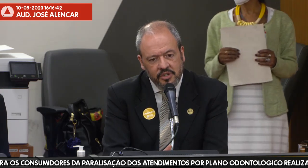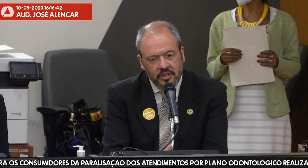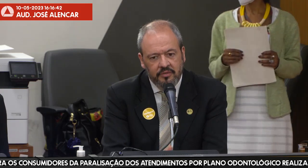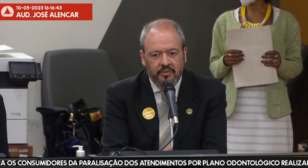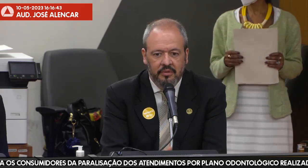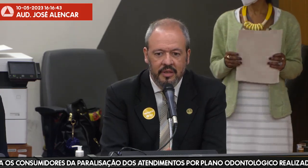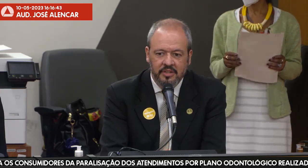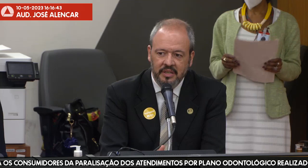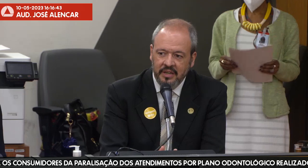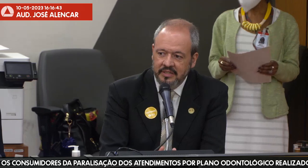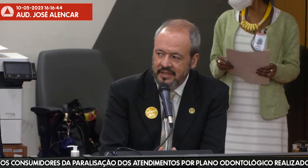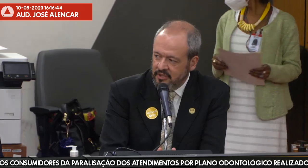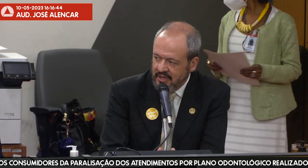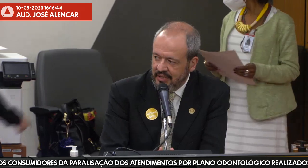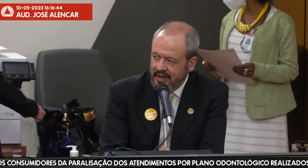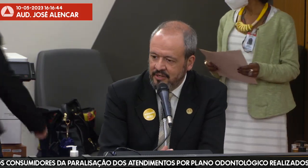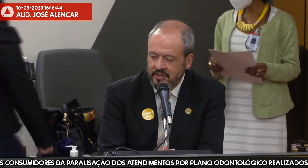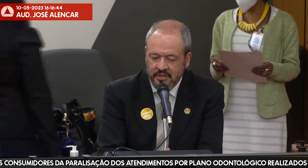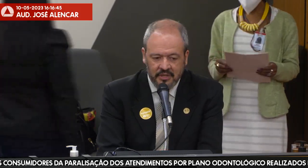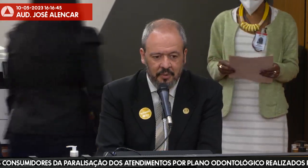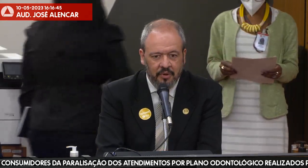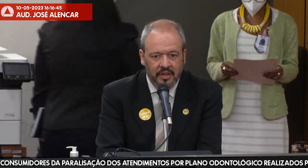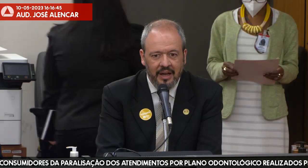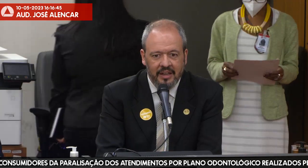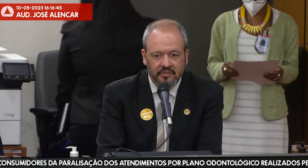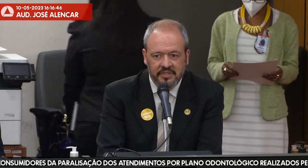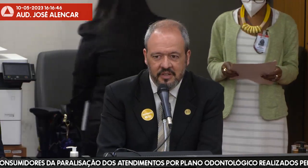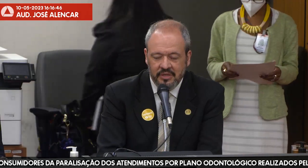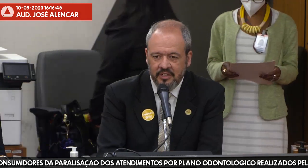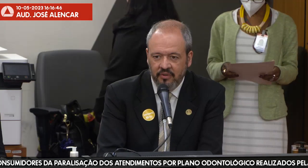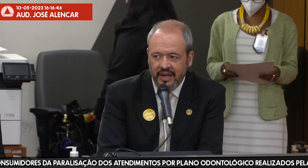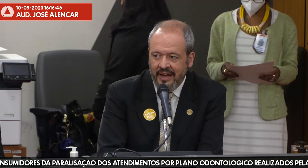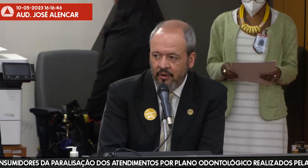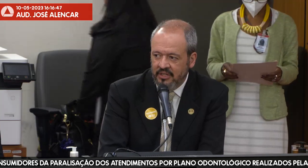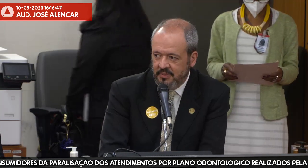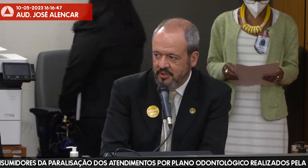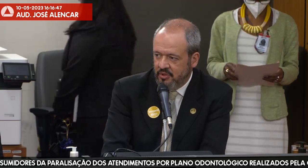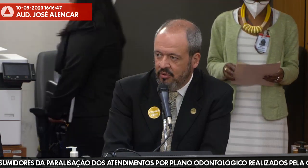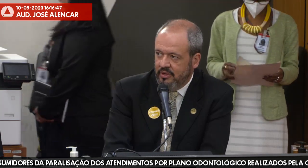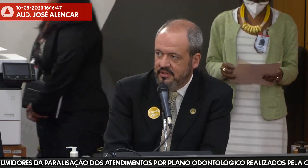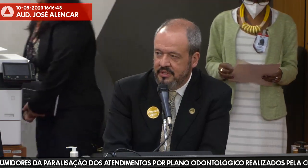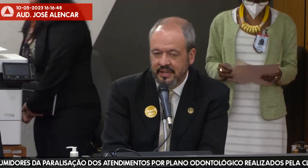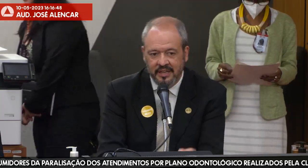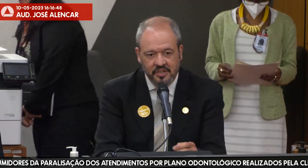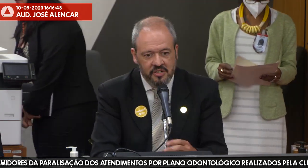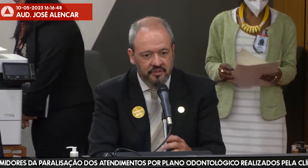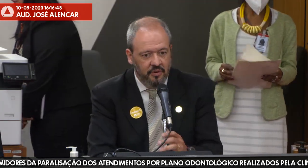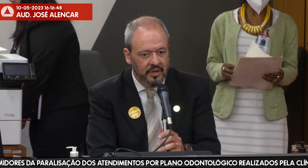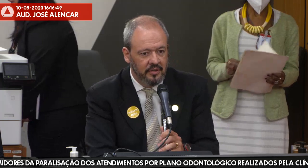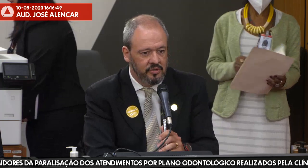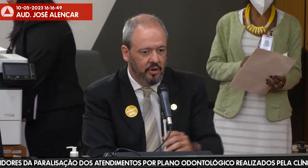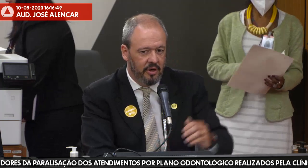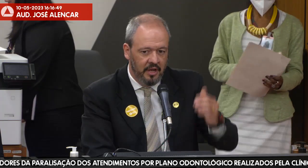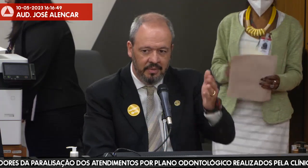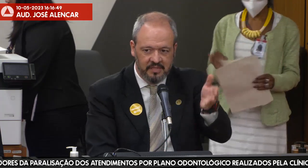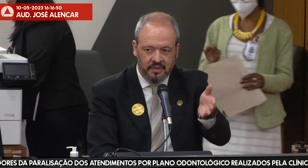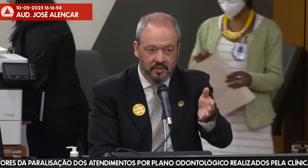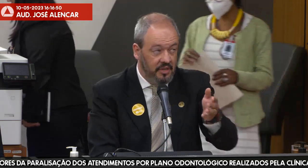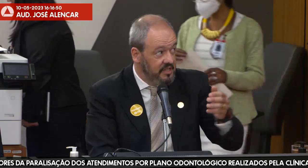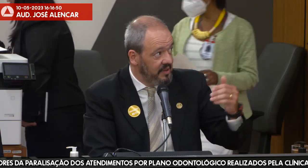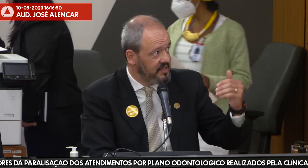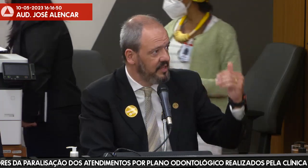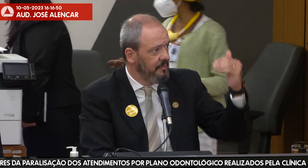coletivo né de interesse da sociedade né porque além de você ajudar a divulgar outras pessoas e aqui a gente divulga não só